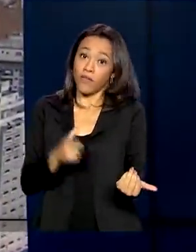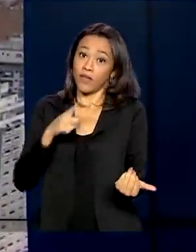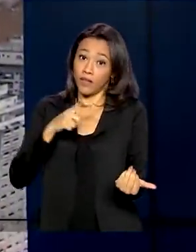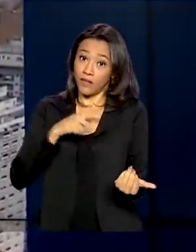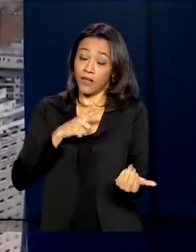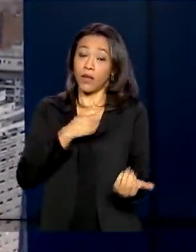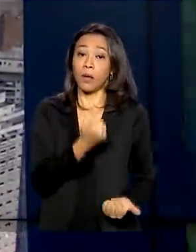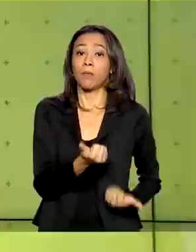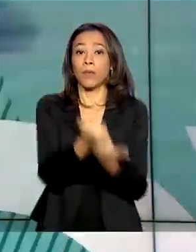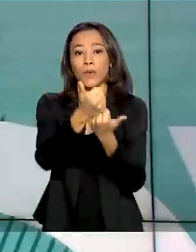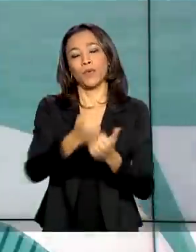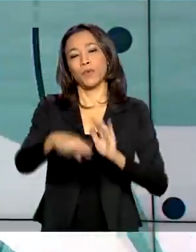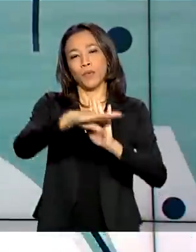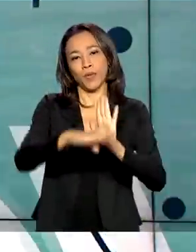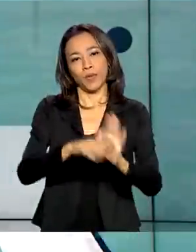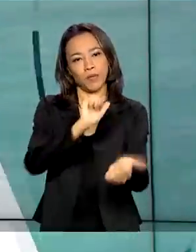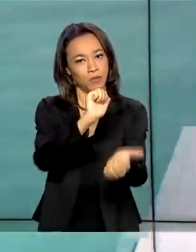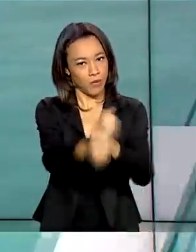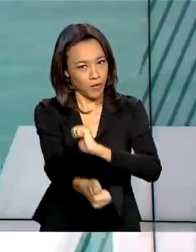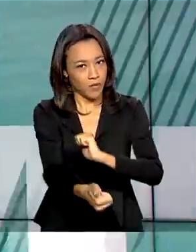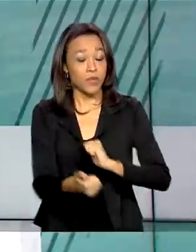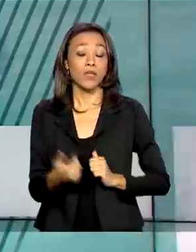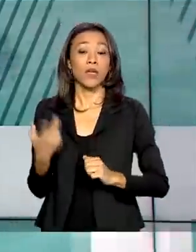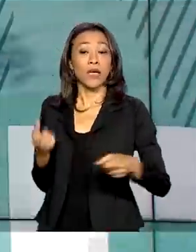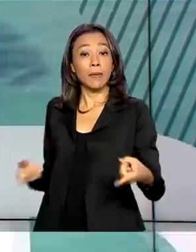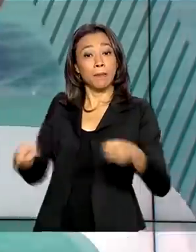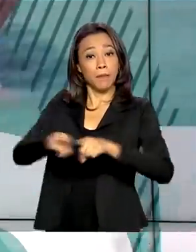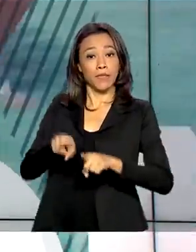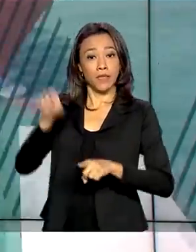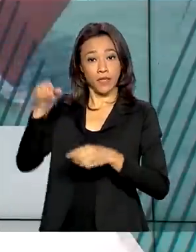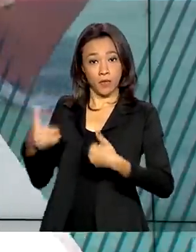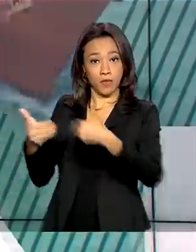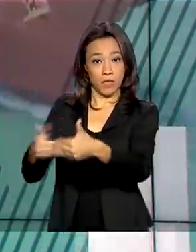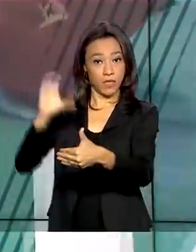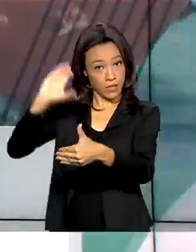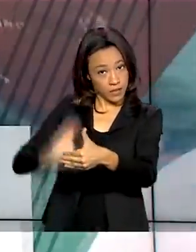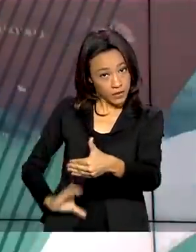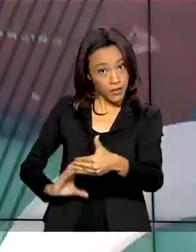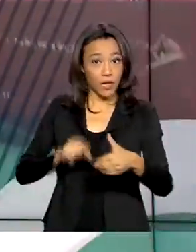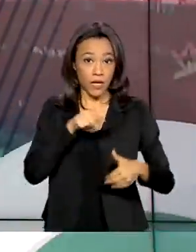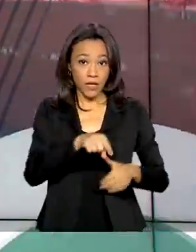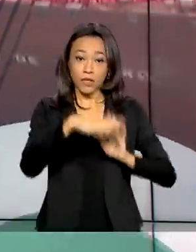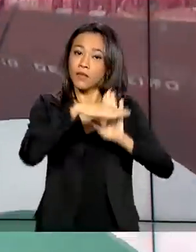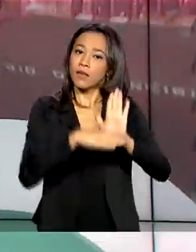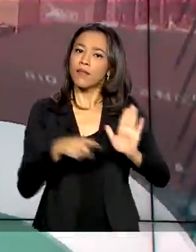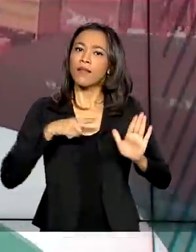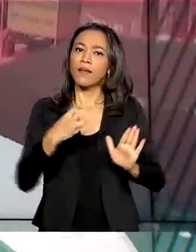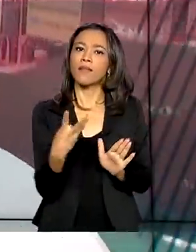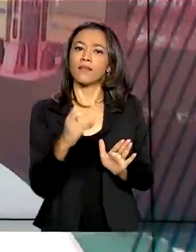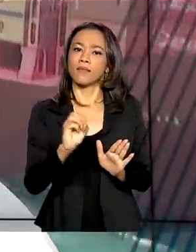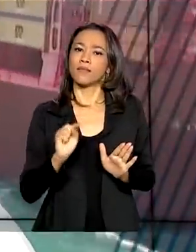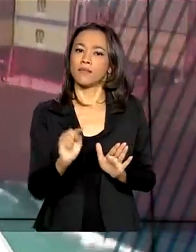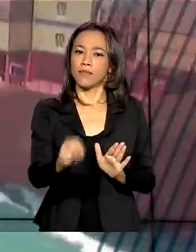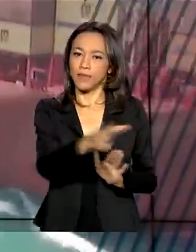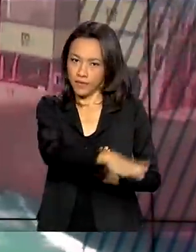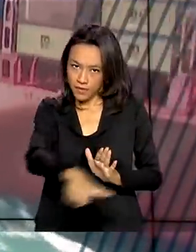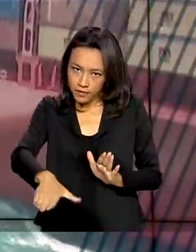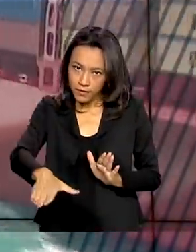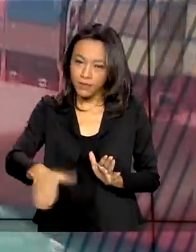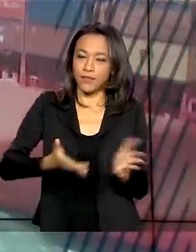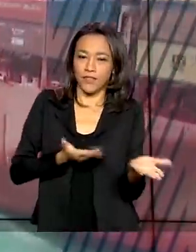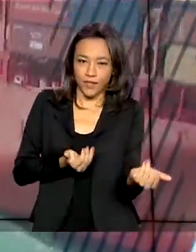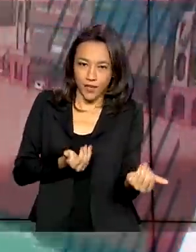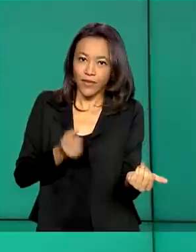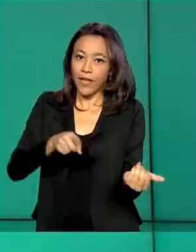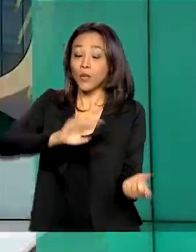forças no esporte e parceria com o ministério da cidadania o programa atende 30 mil crianças e jovens e